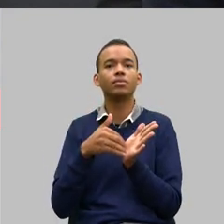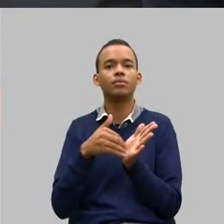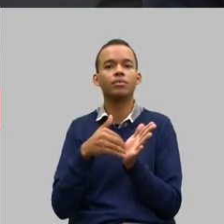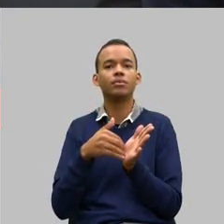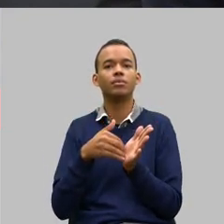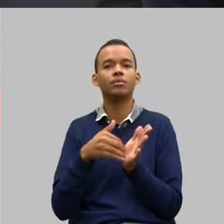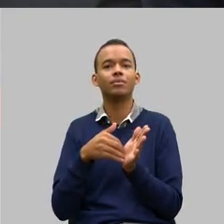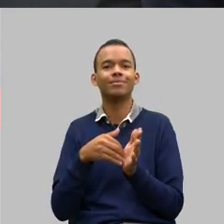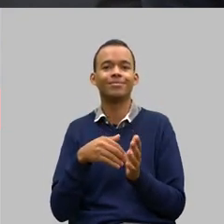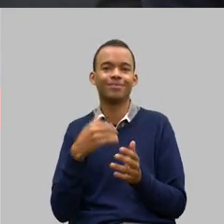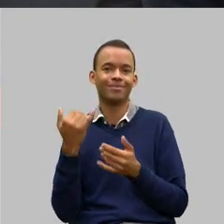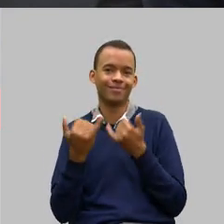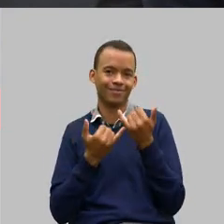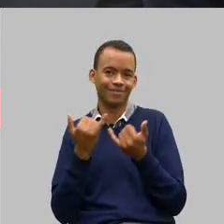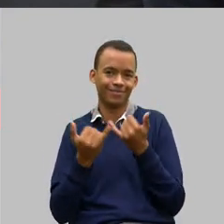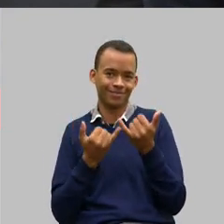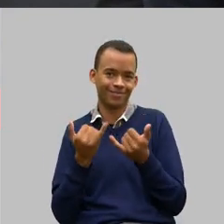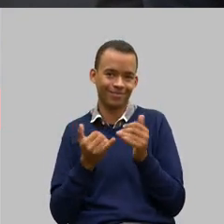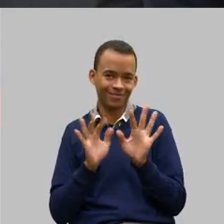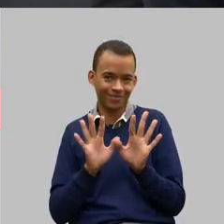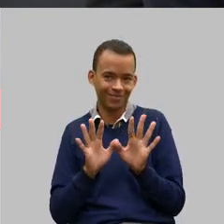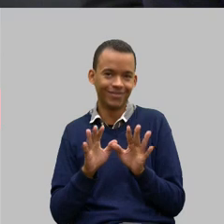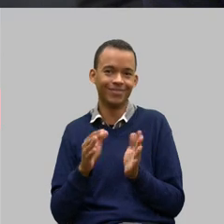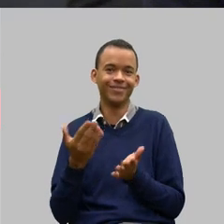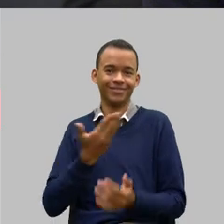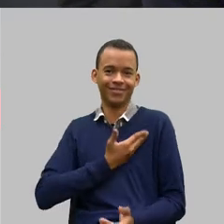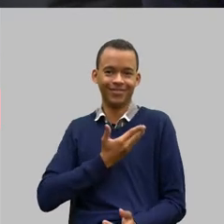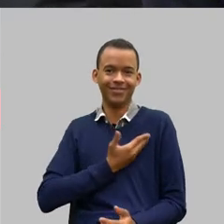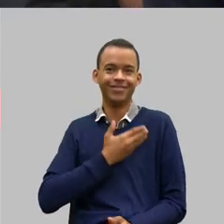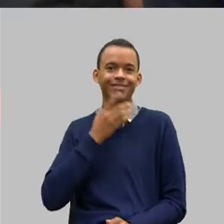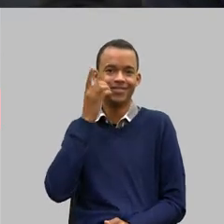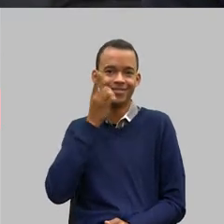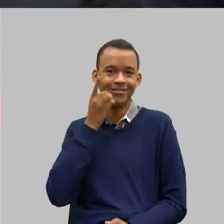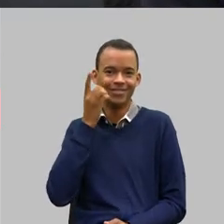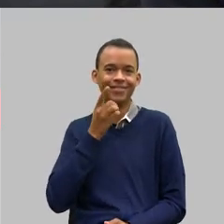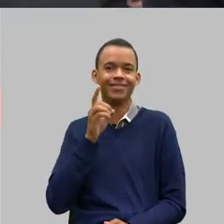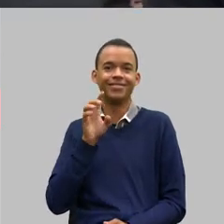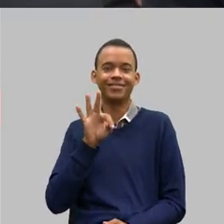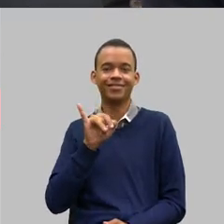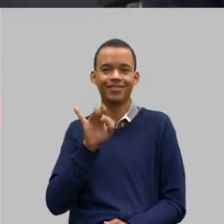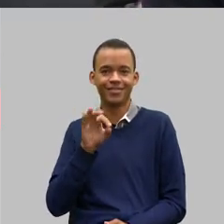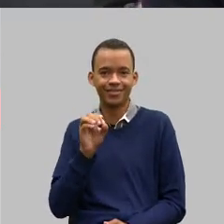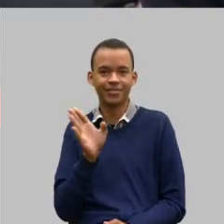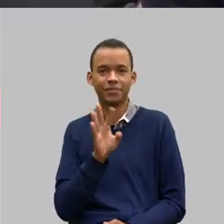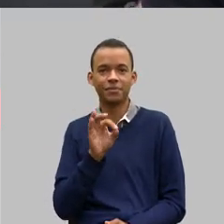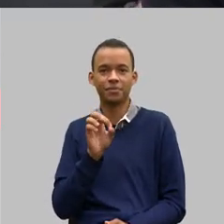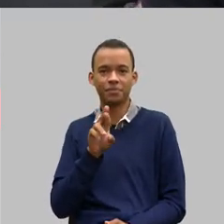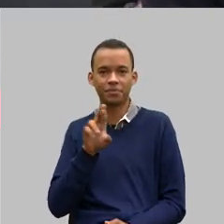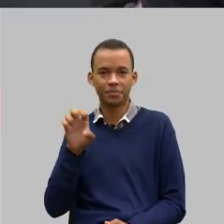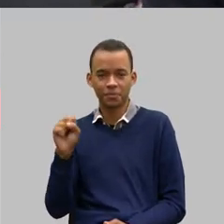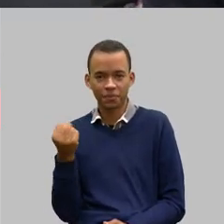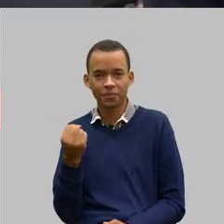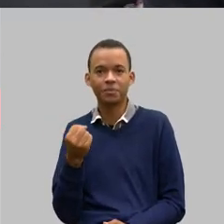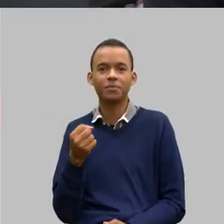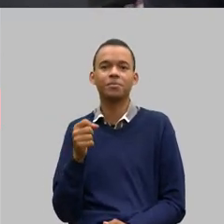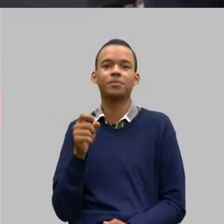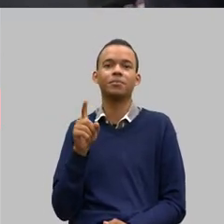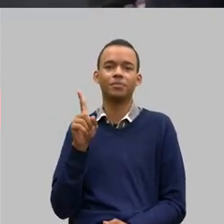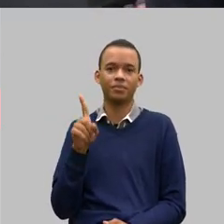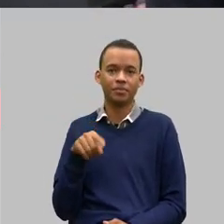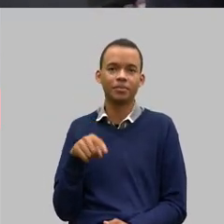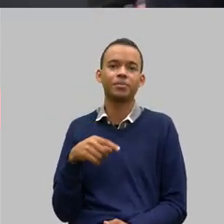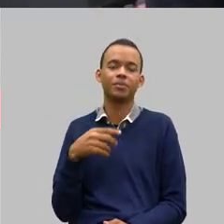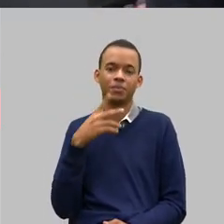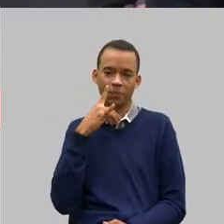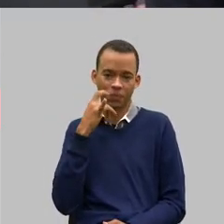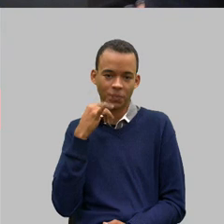brincando passo a palavra ao nosso querido amigo deputado Tito Torres Deputado Tito Quando eu digo assim Deputado Tito filho de mau Torres não preciso